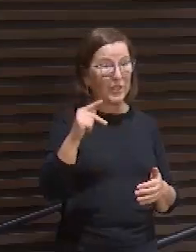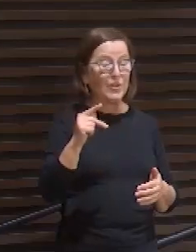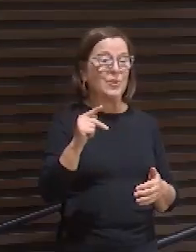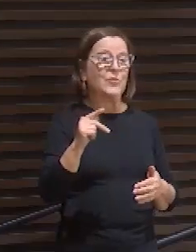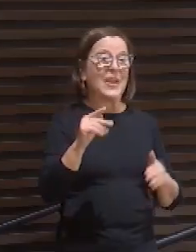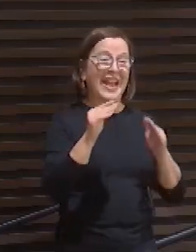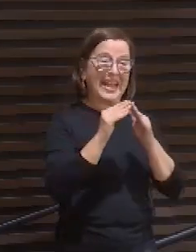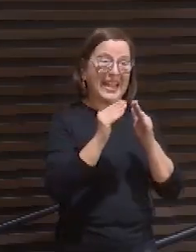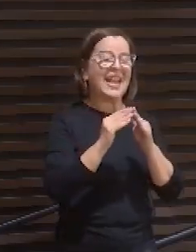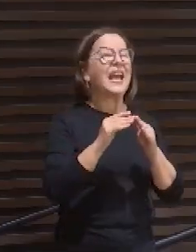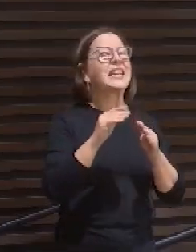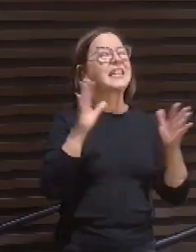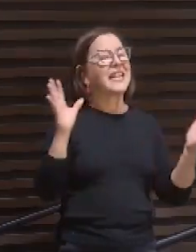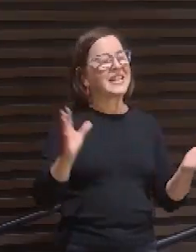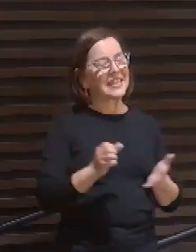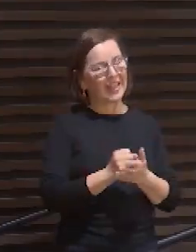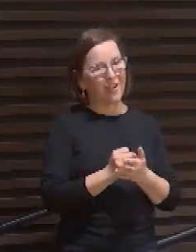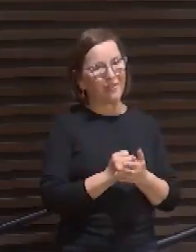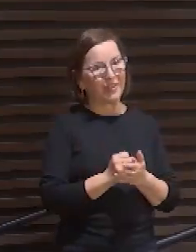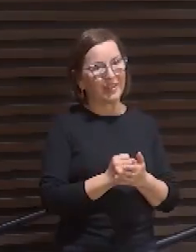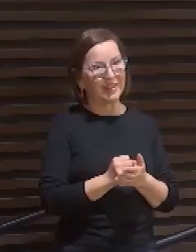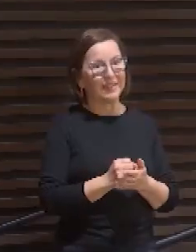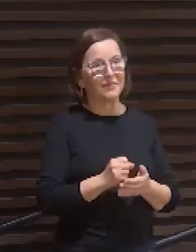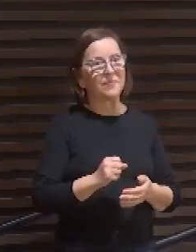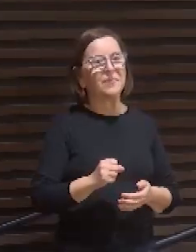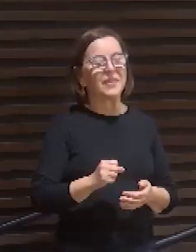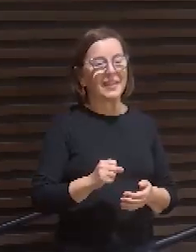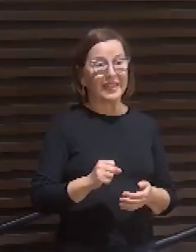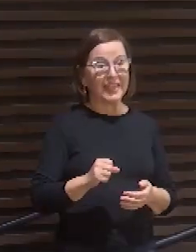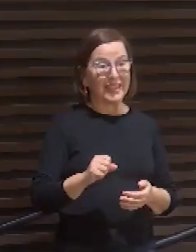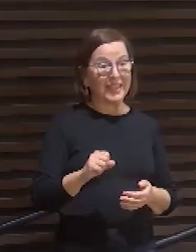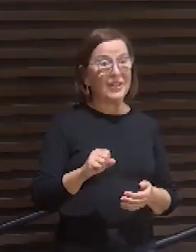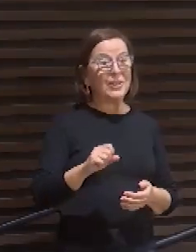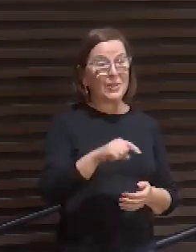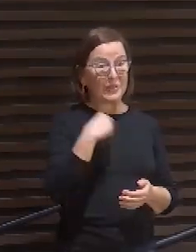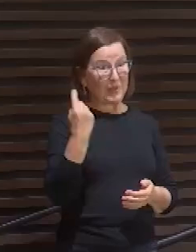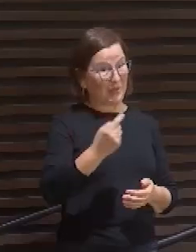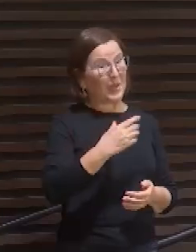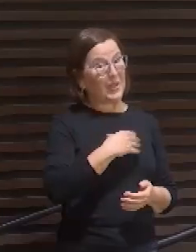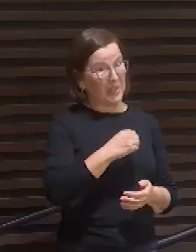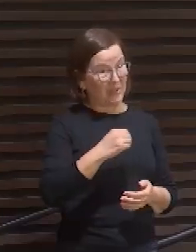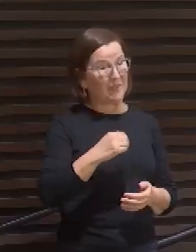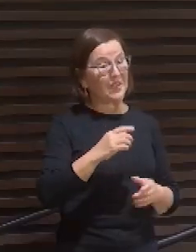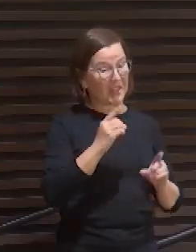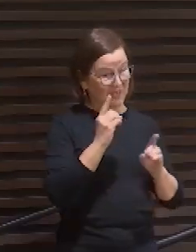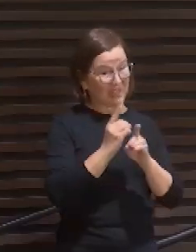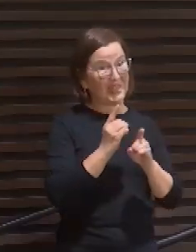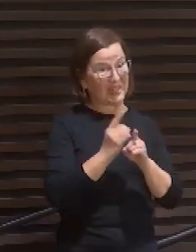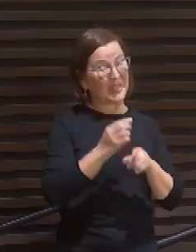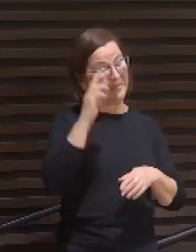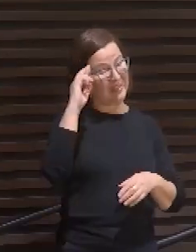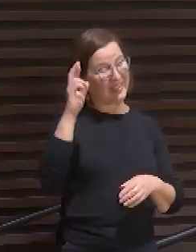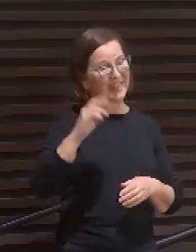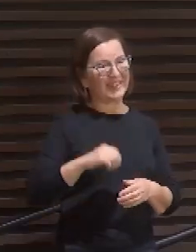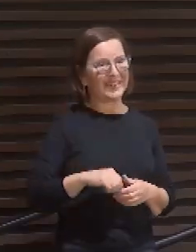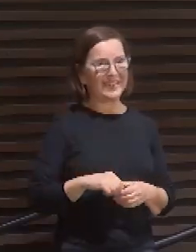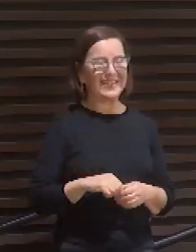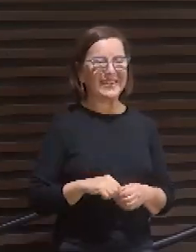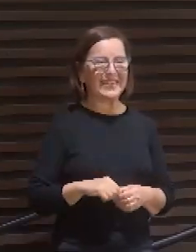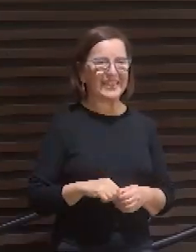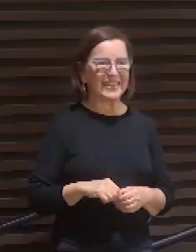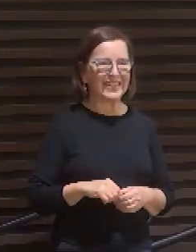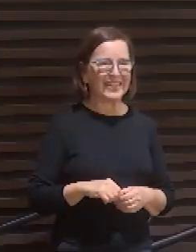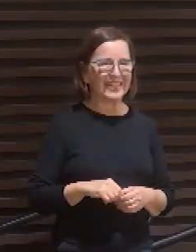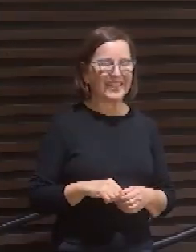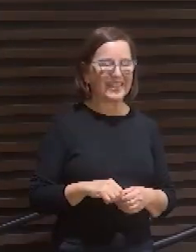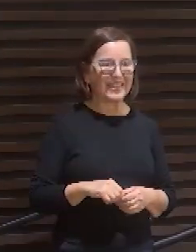e pregamos e oramos, e os nossos filhos serão discípulos do Senhor. Irmãos, isso é